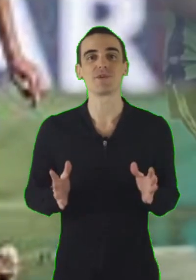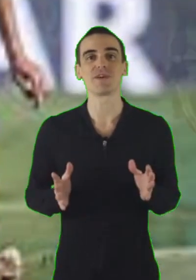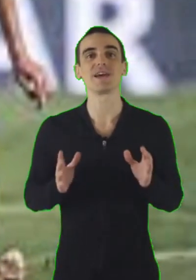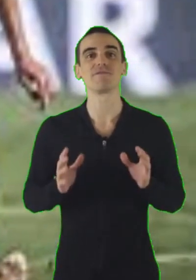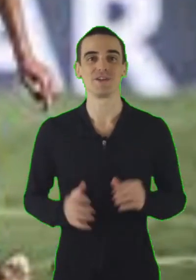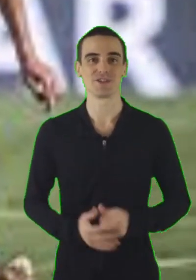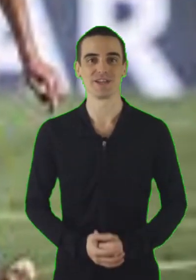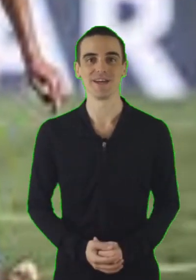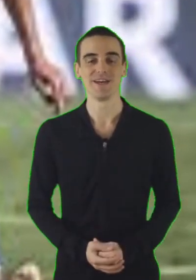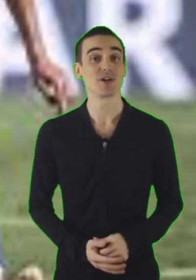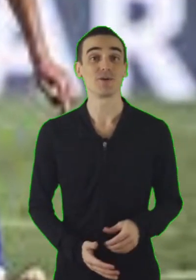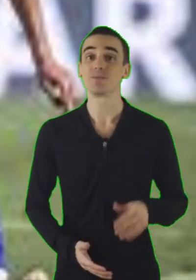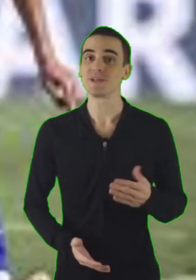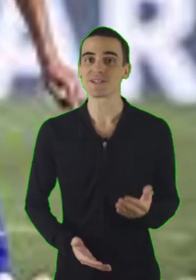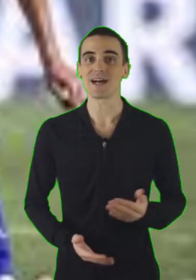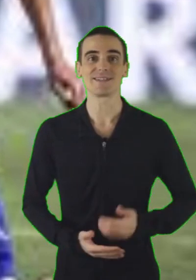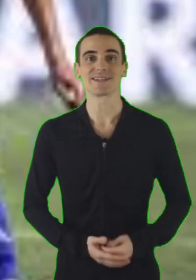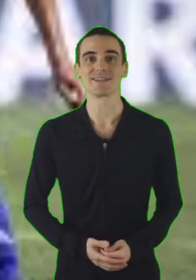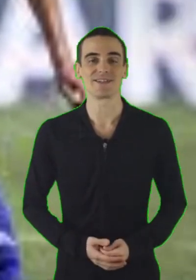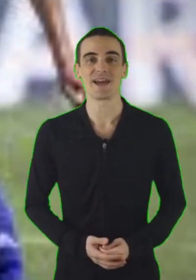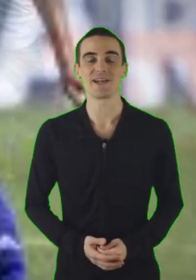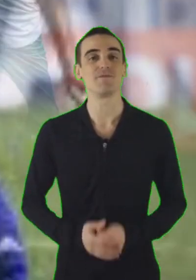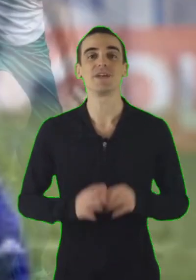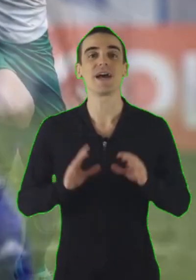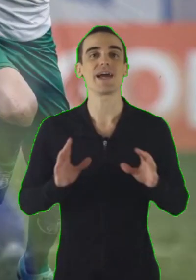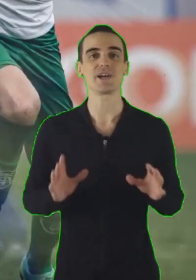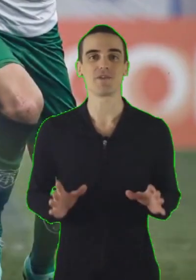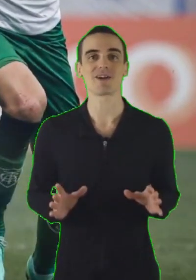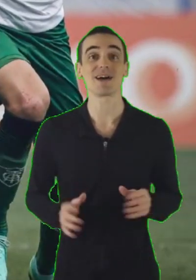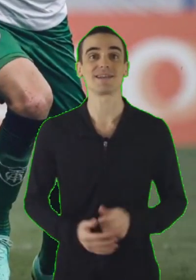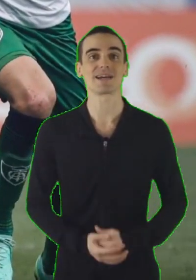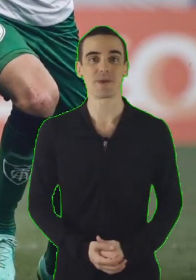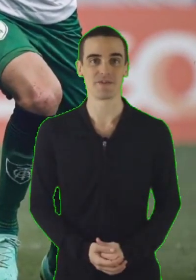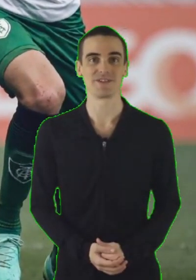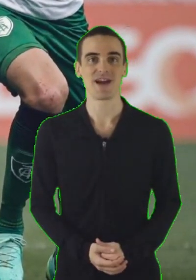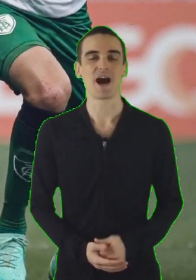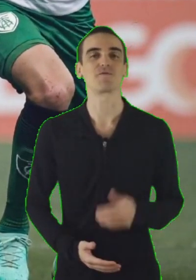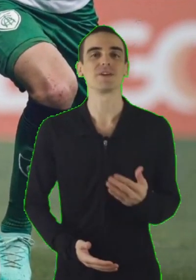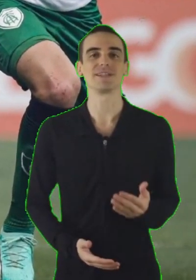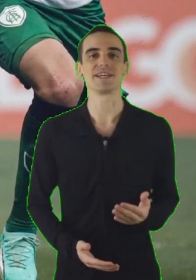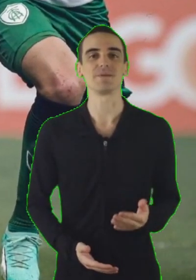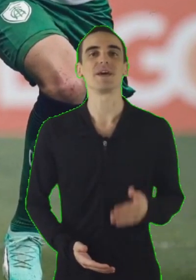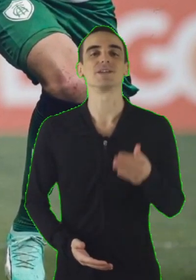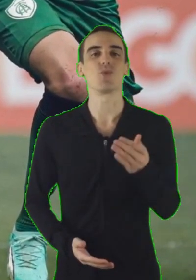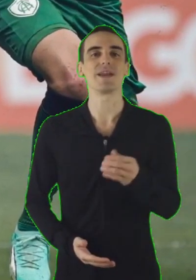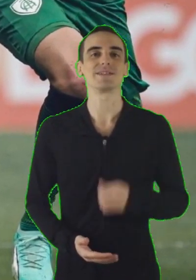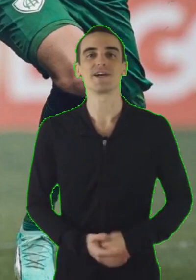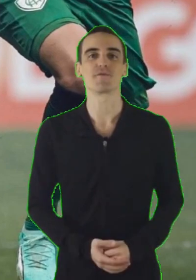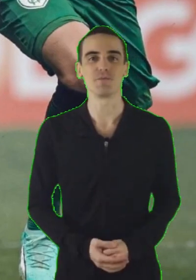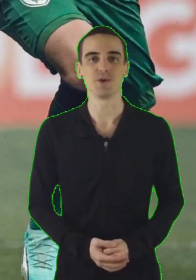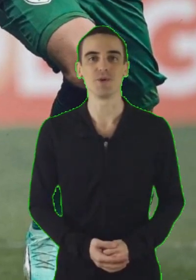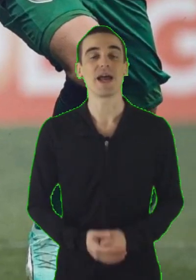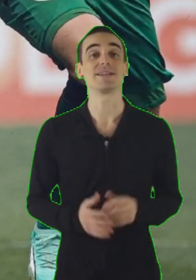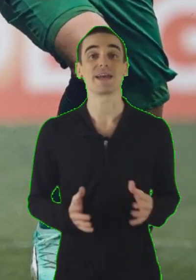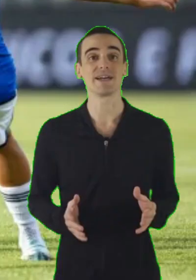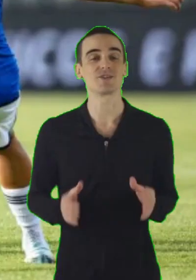aspecto psicológico que aparenta cada vez mais fragilidade. A zona de rebaixamento está a 4 pontos. Ainda há 4 times entre o